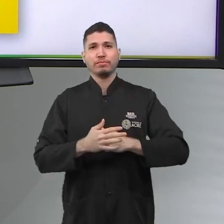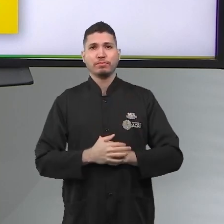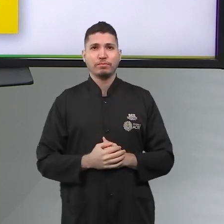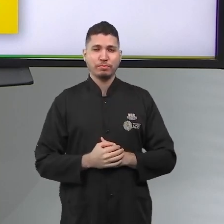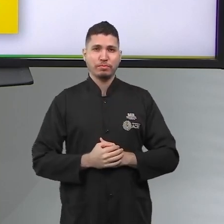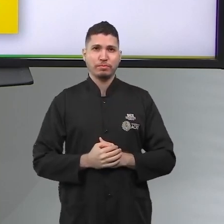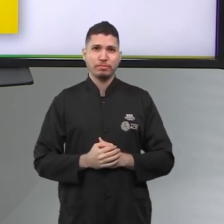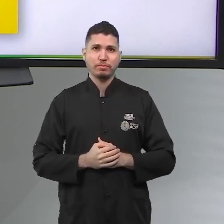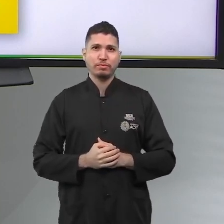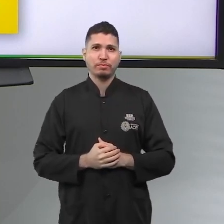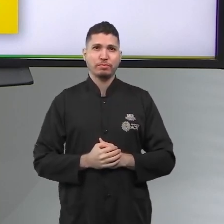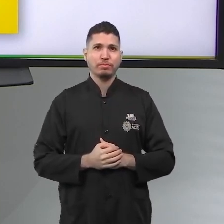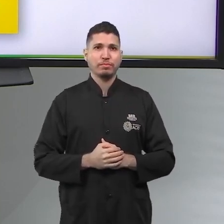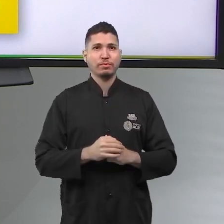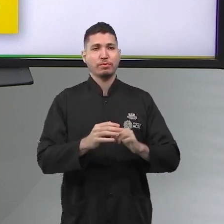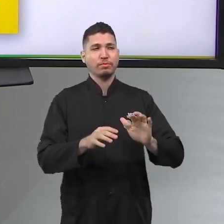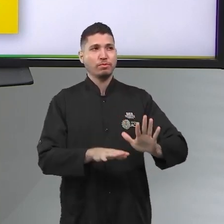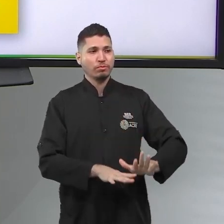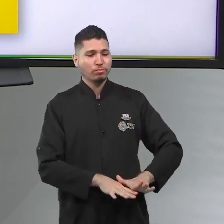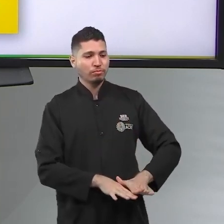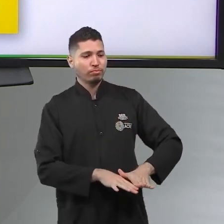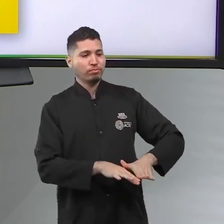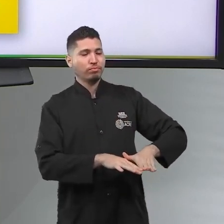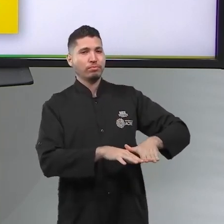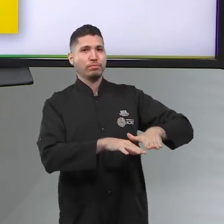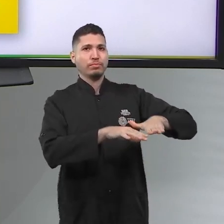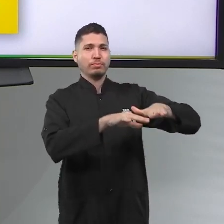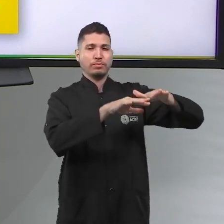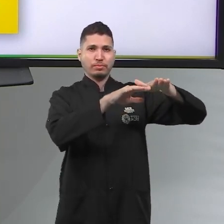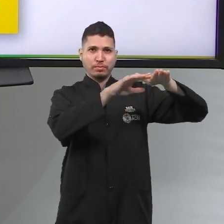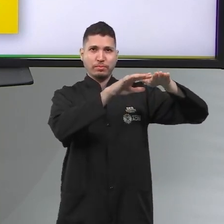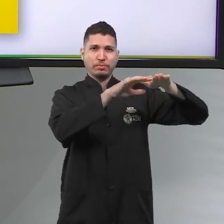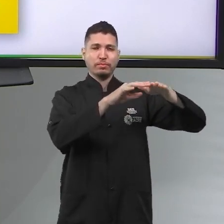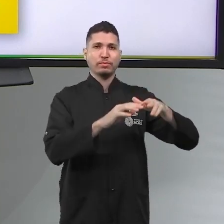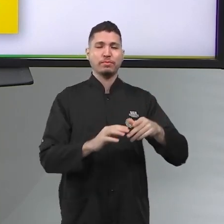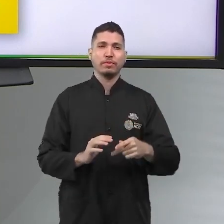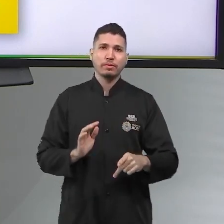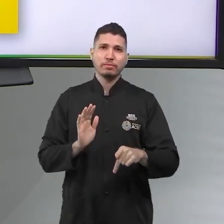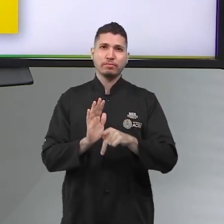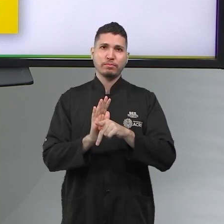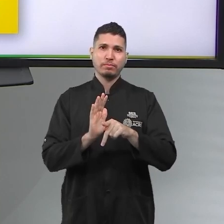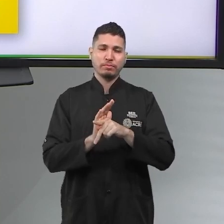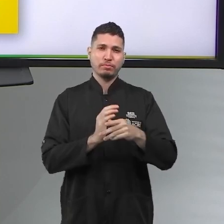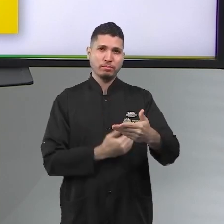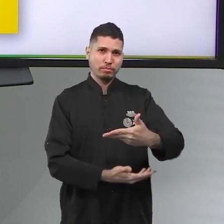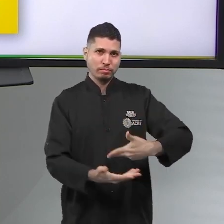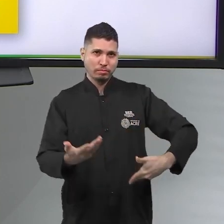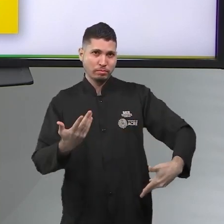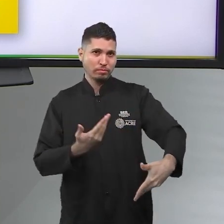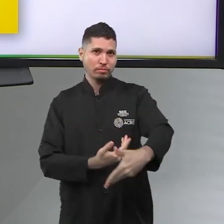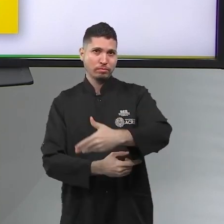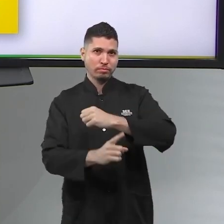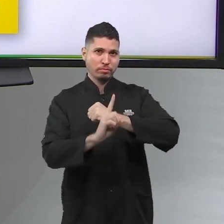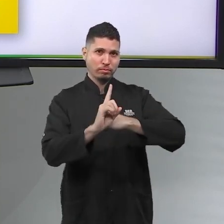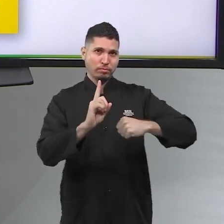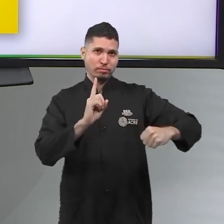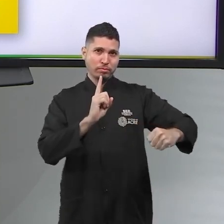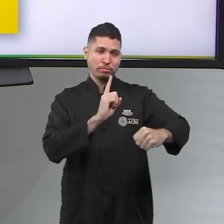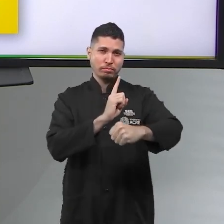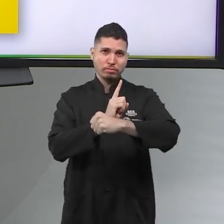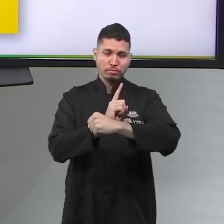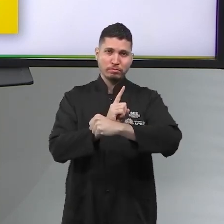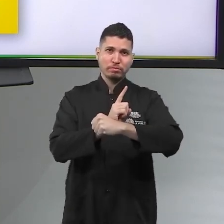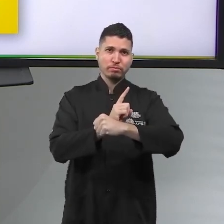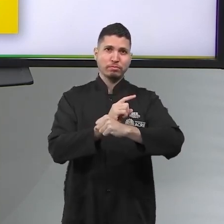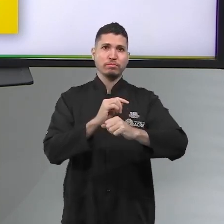nossa existência, a própria interação social que nós vamos estabelecendo com as pessoas